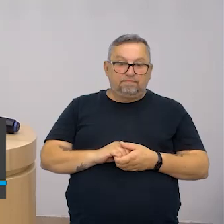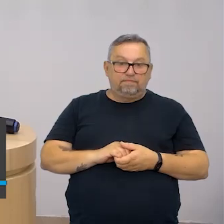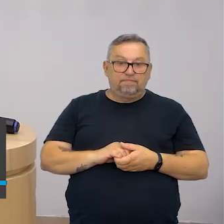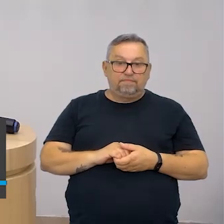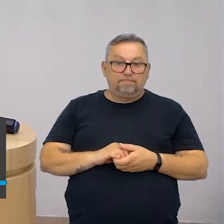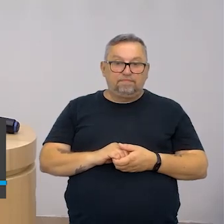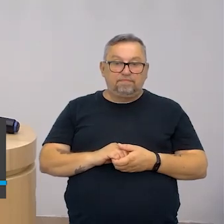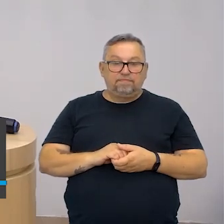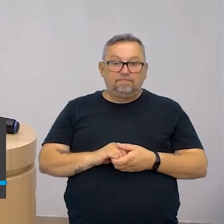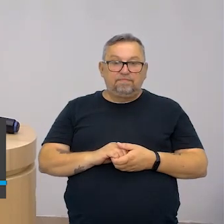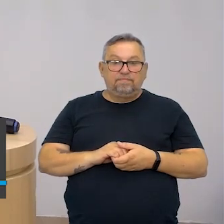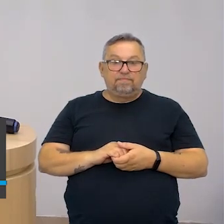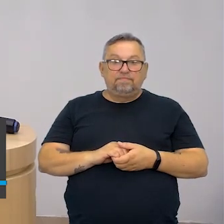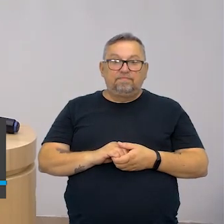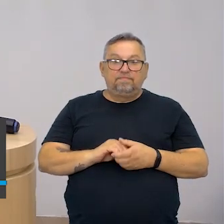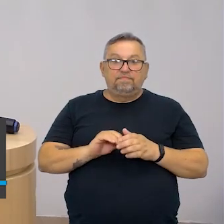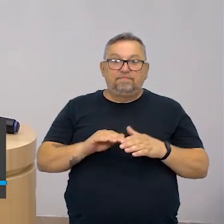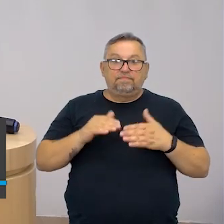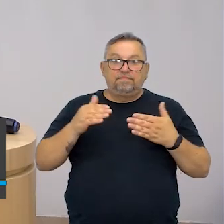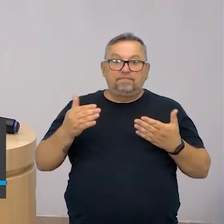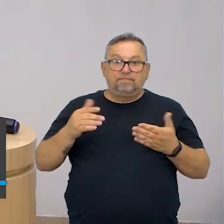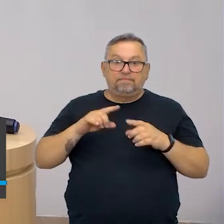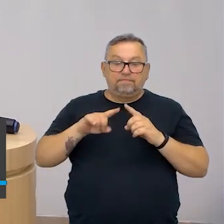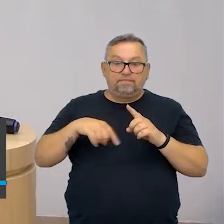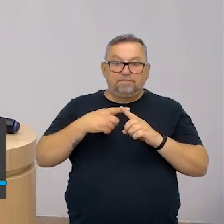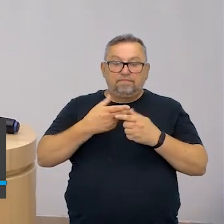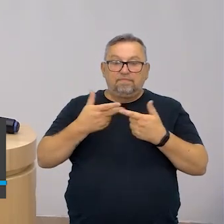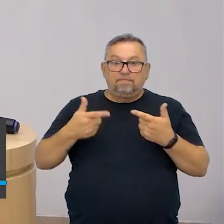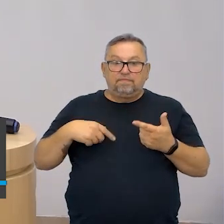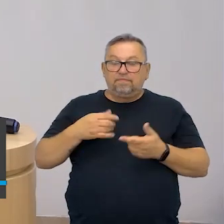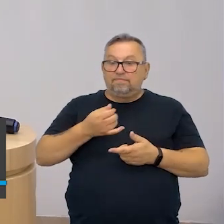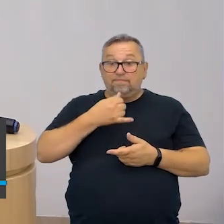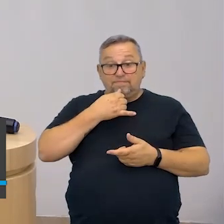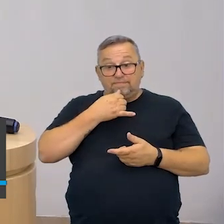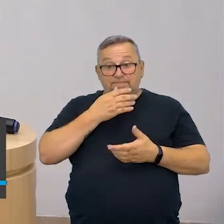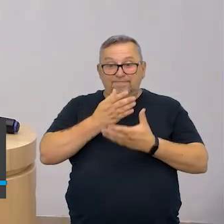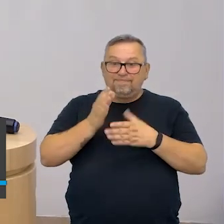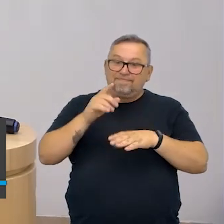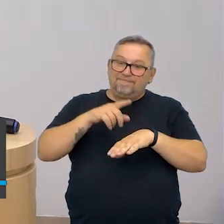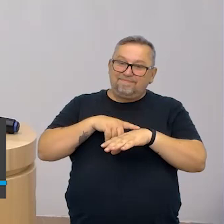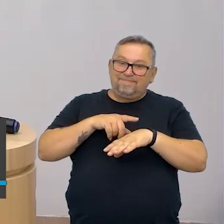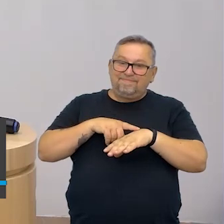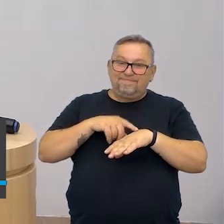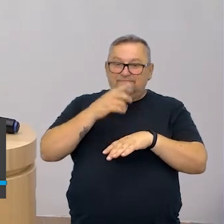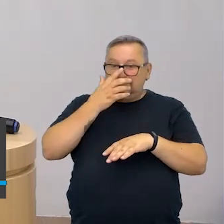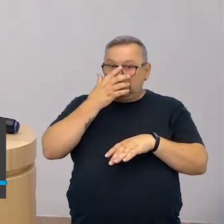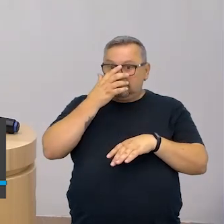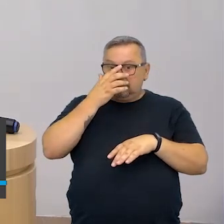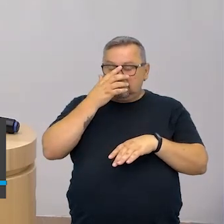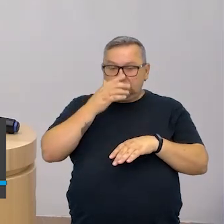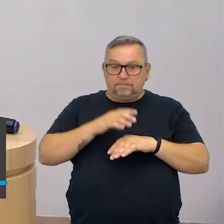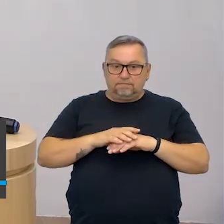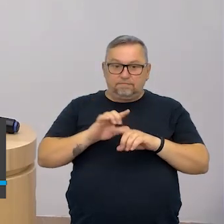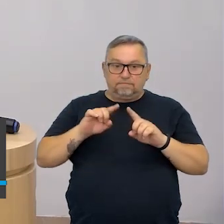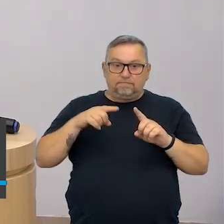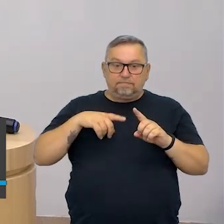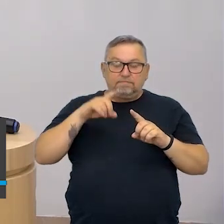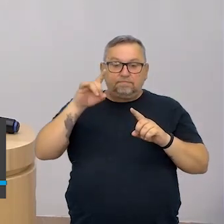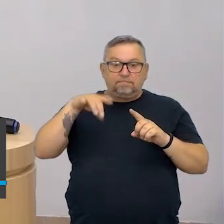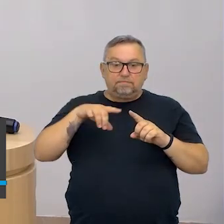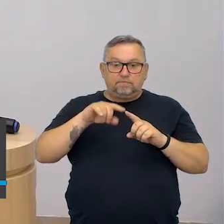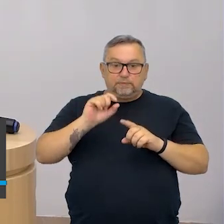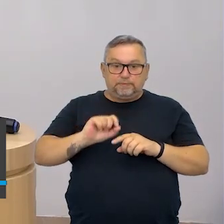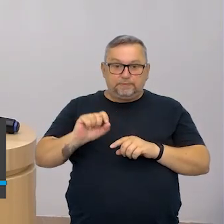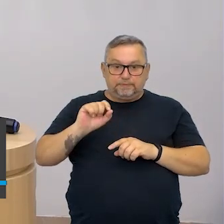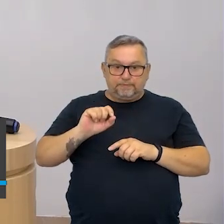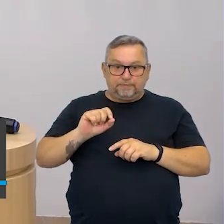Fanon, né? Então, pessoal, eu teria muito mais a dizer, mas infelizmente o nosso tempo ele está se encerrando. Então, eu vou deixar